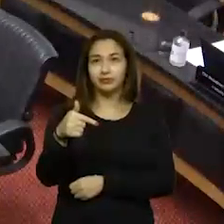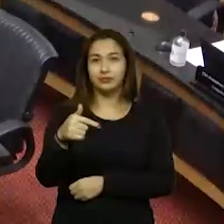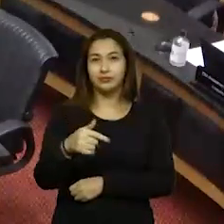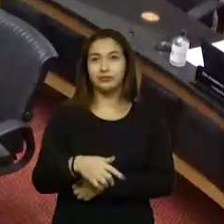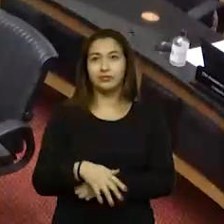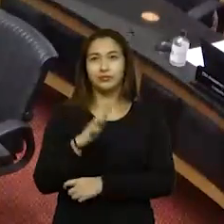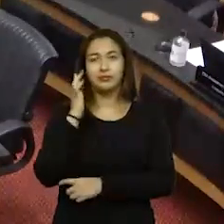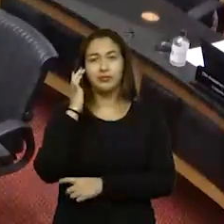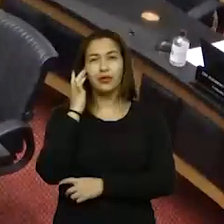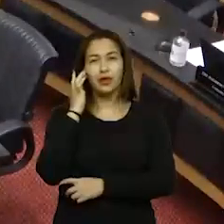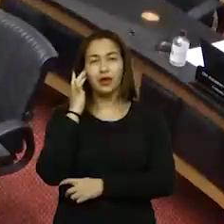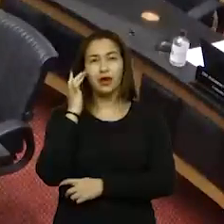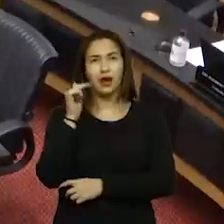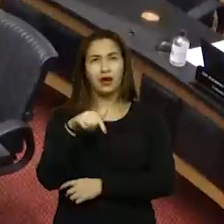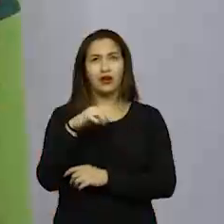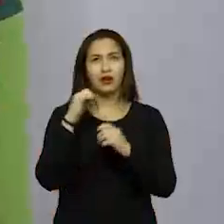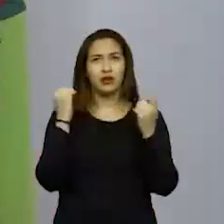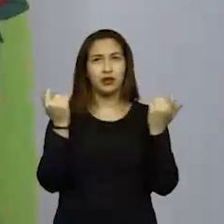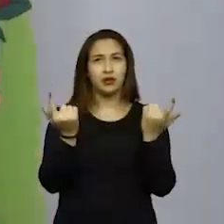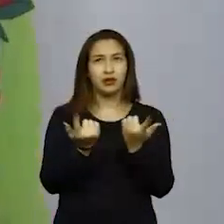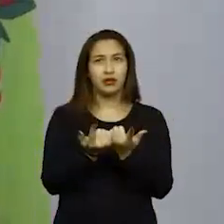acho que a TV Assembleia está...